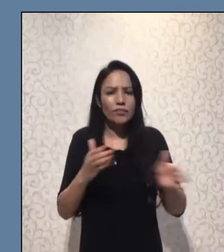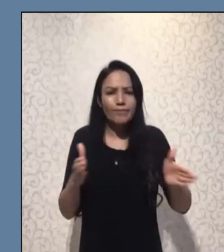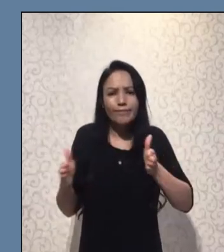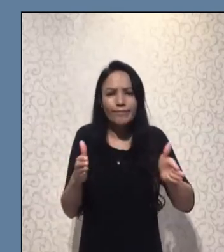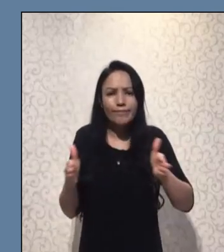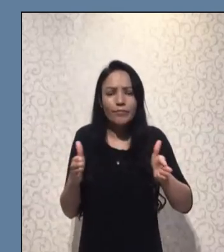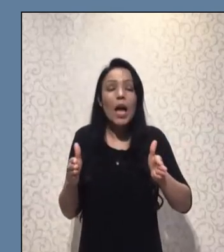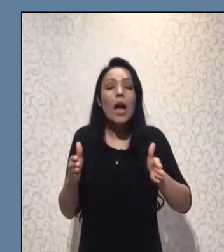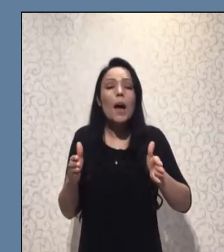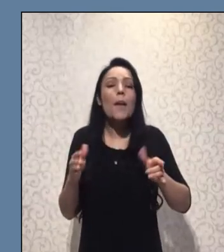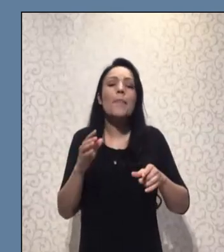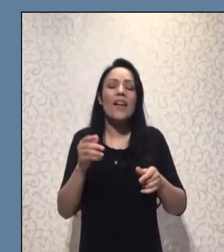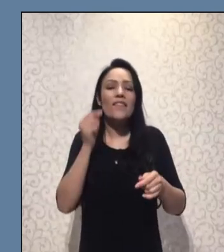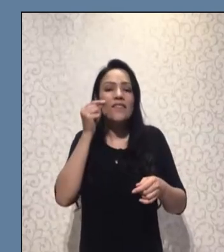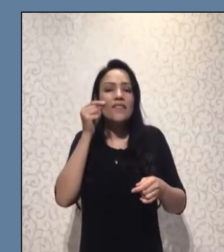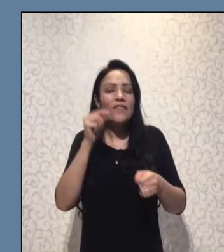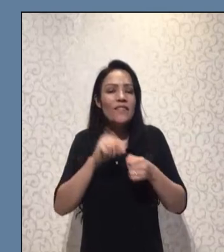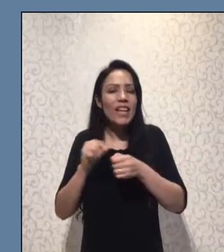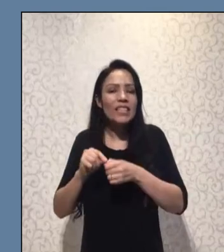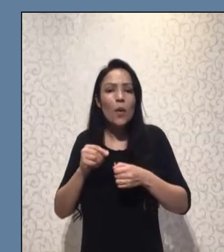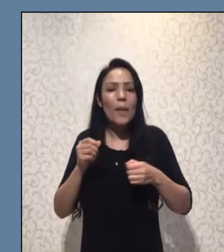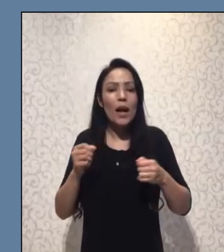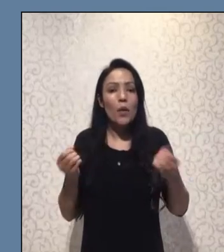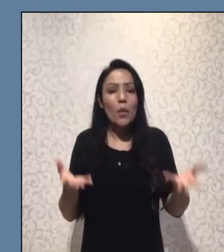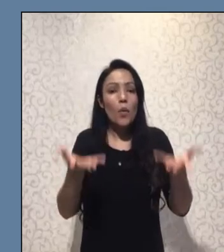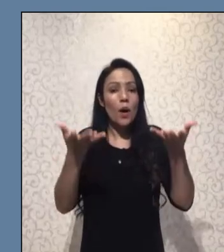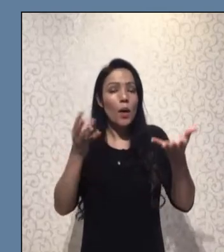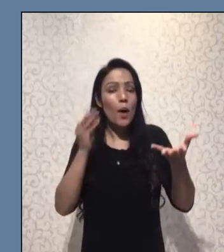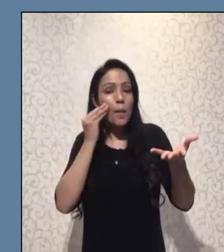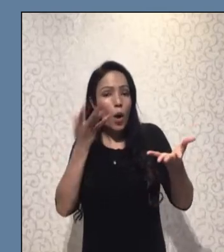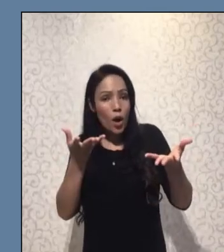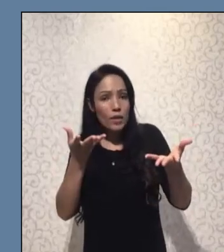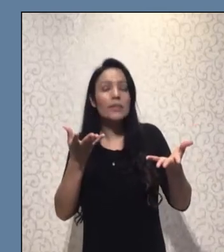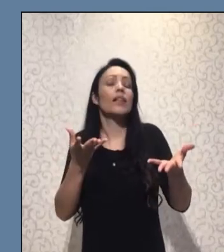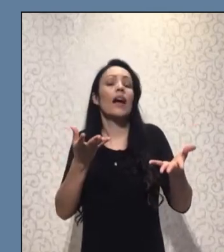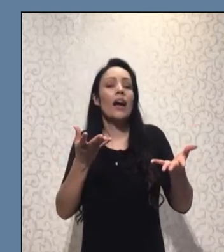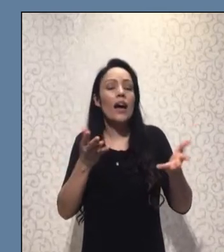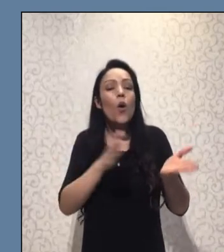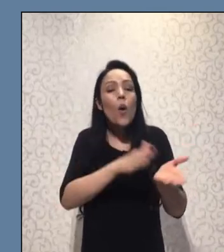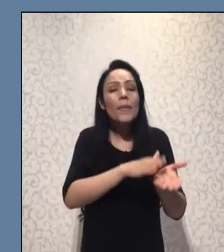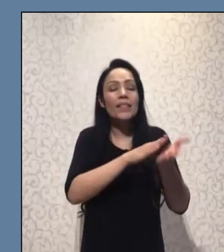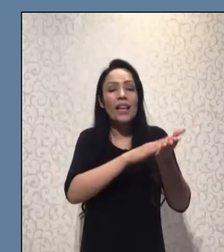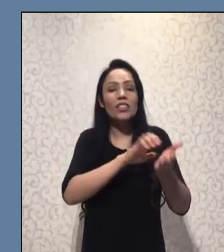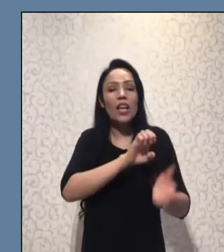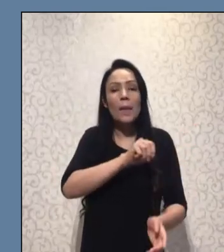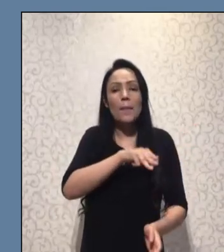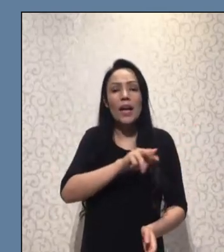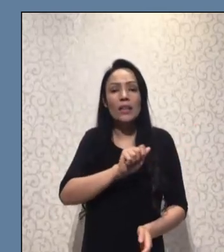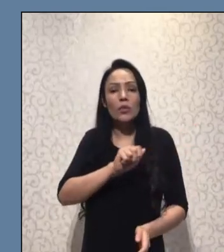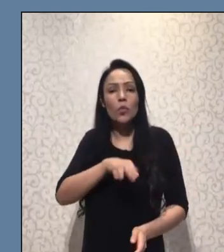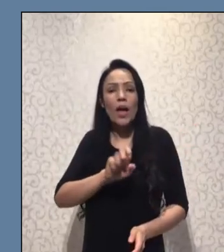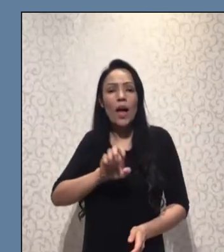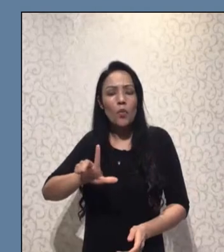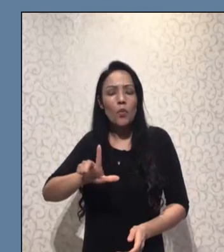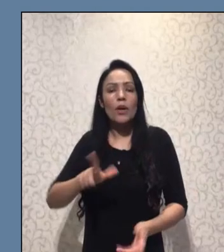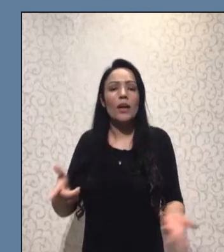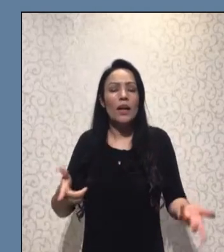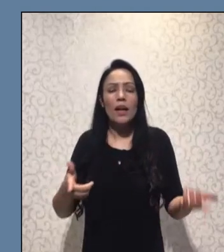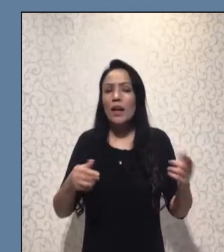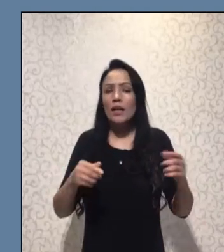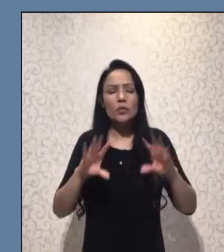homenagem ao Emanuel Araújo, mostrando os artistas negros que já estavam no acervo. Era uma coisa assim,